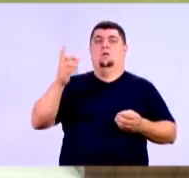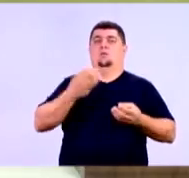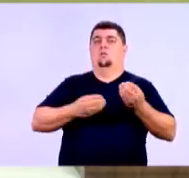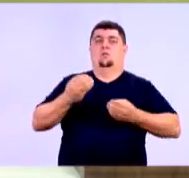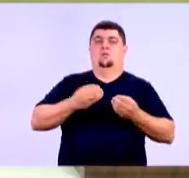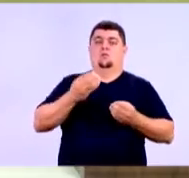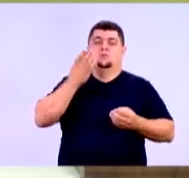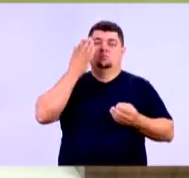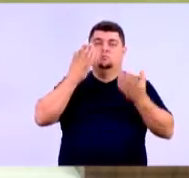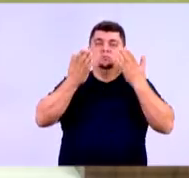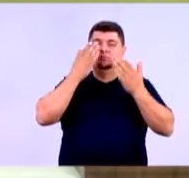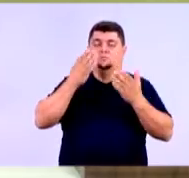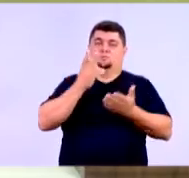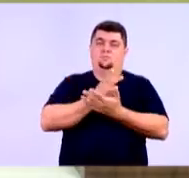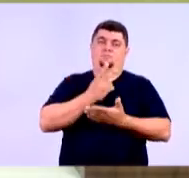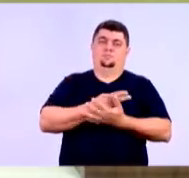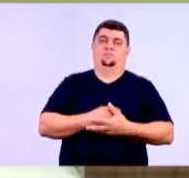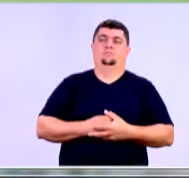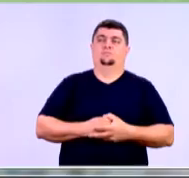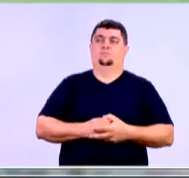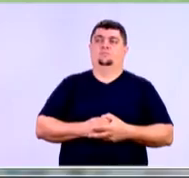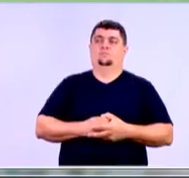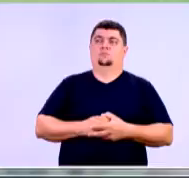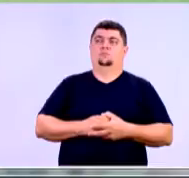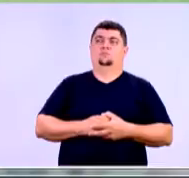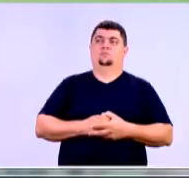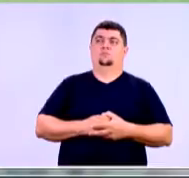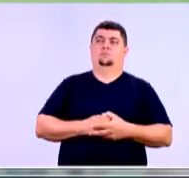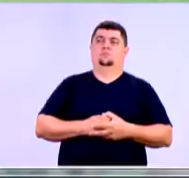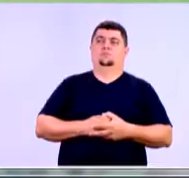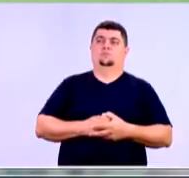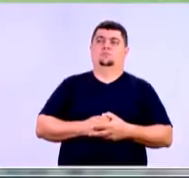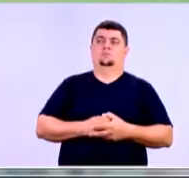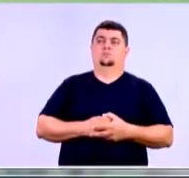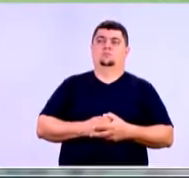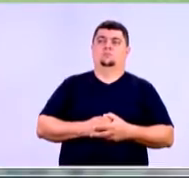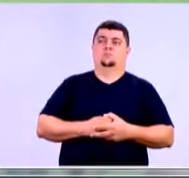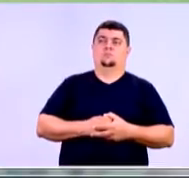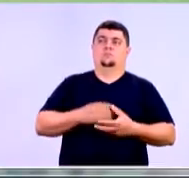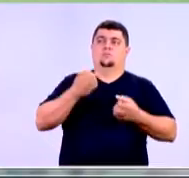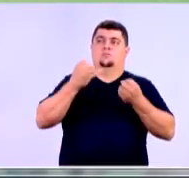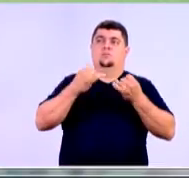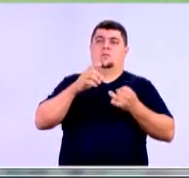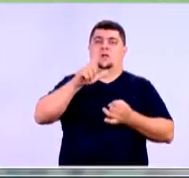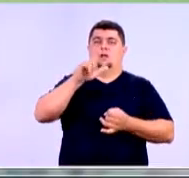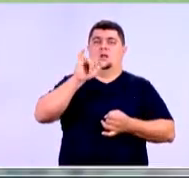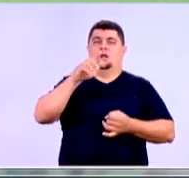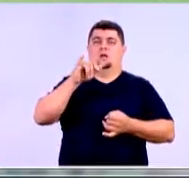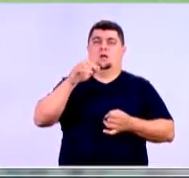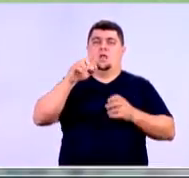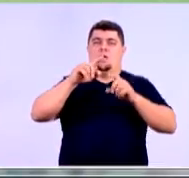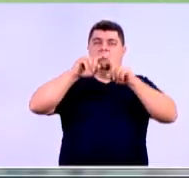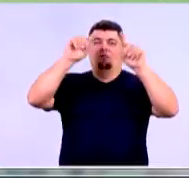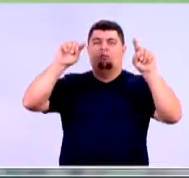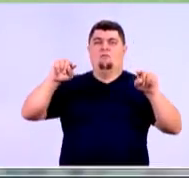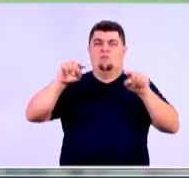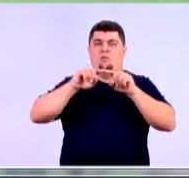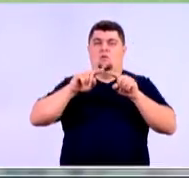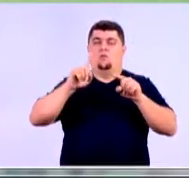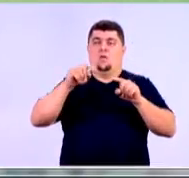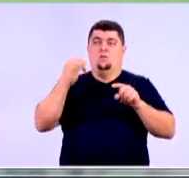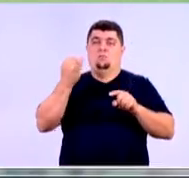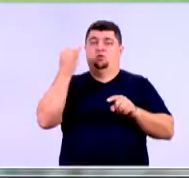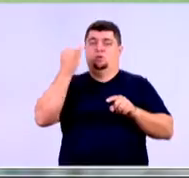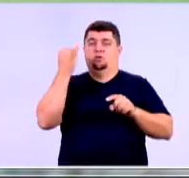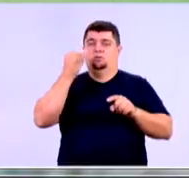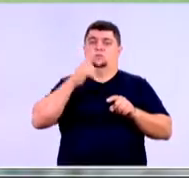ali. Vamos continuar? Falando de liquidez, gente, a gente vai trazer aqui para vocês algumas fórmulas. Essas fórmulas são chaves, a